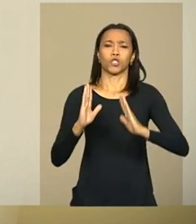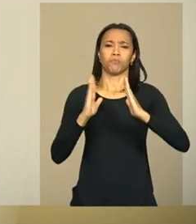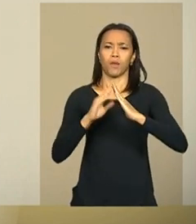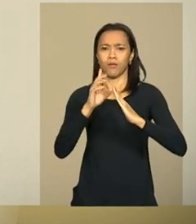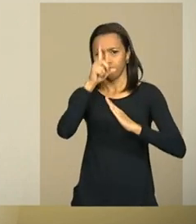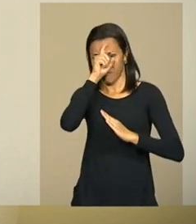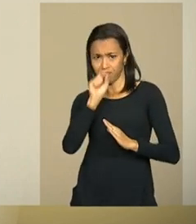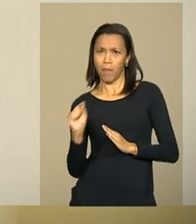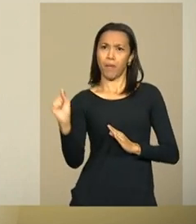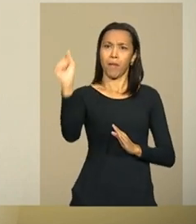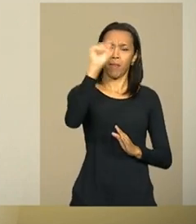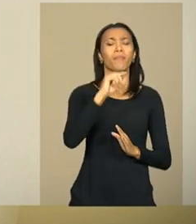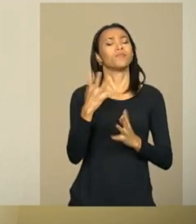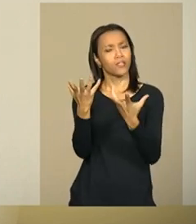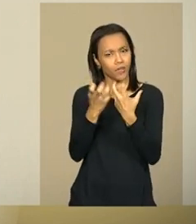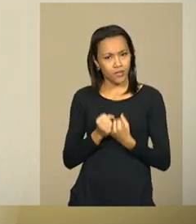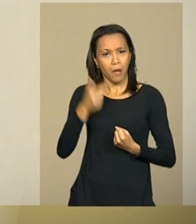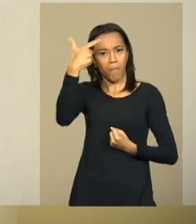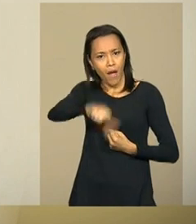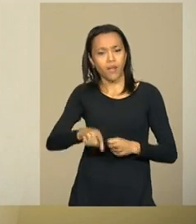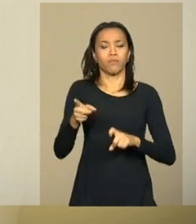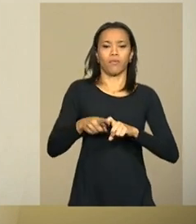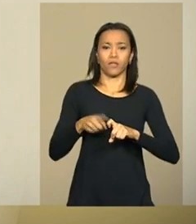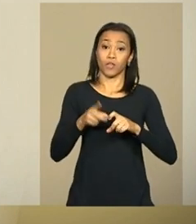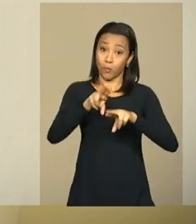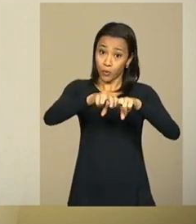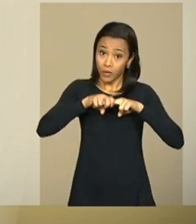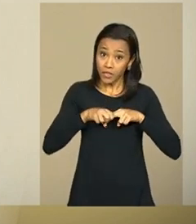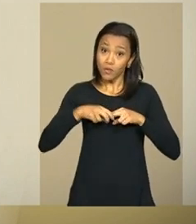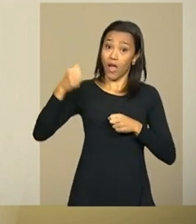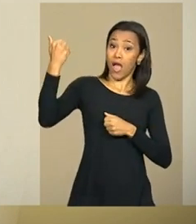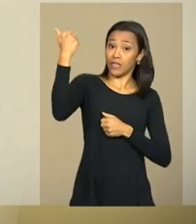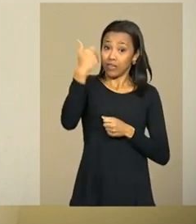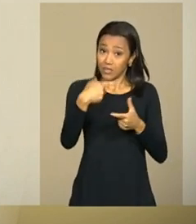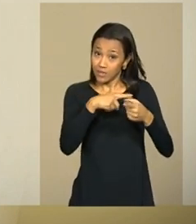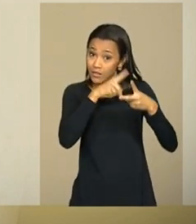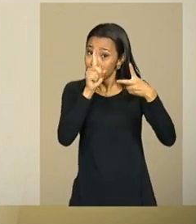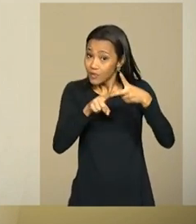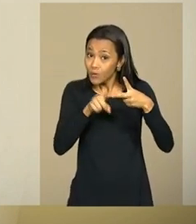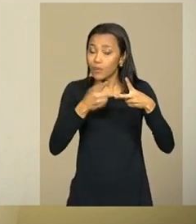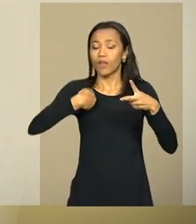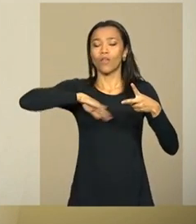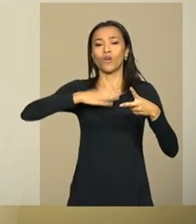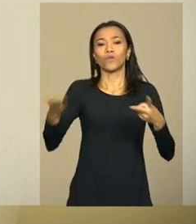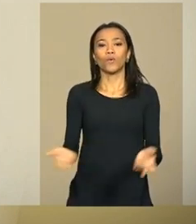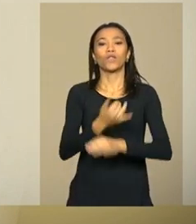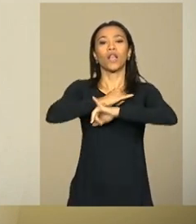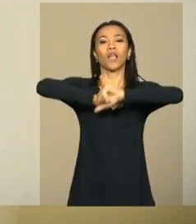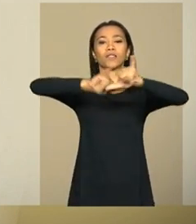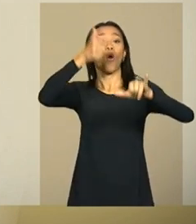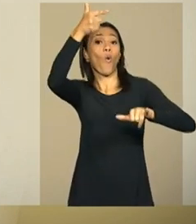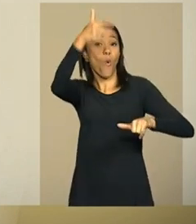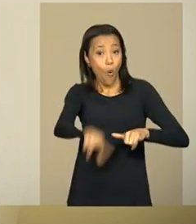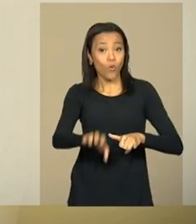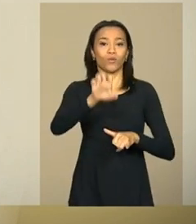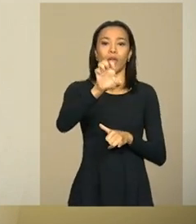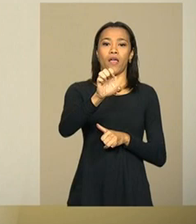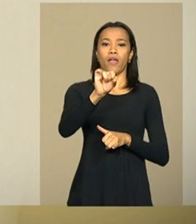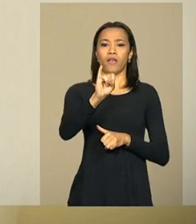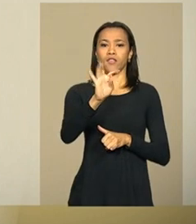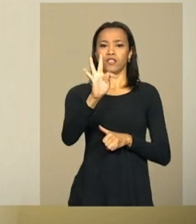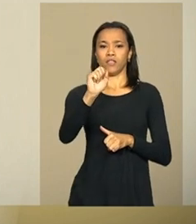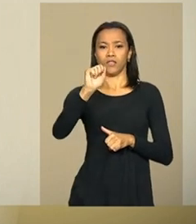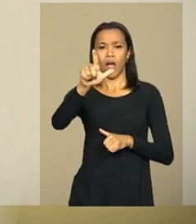de receber hoje mais médicos por isso a segunda iniciativa é que hoje nós vamos lançar um outro edital para que os